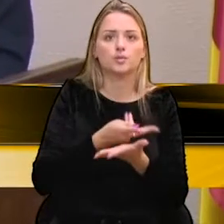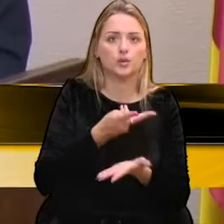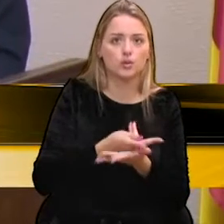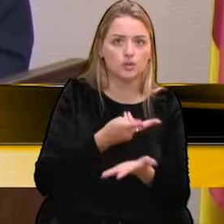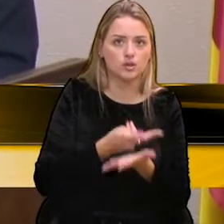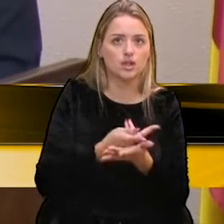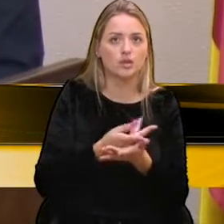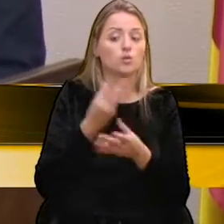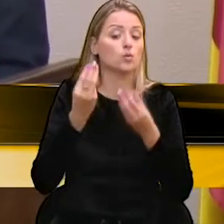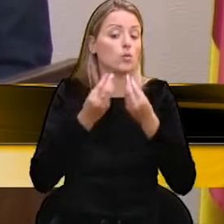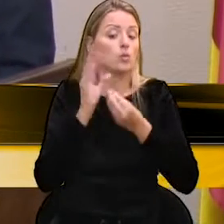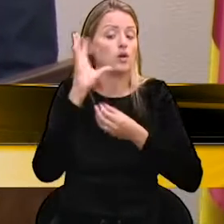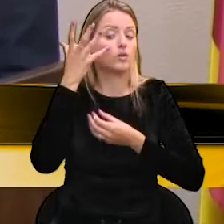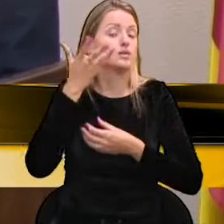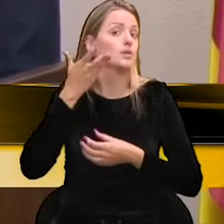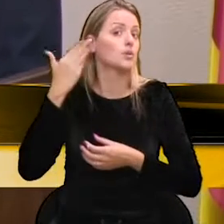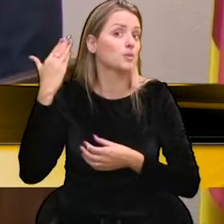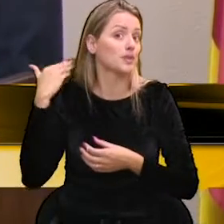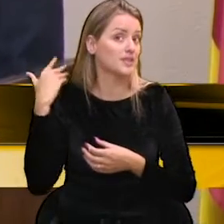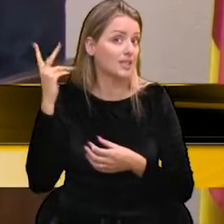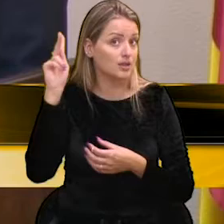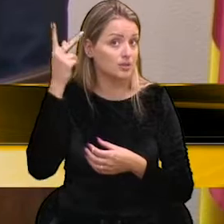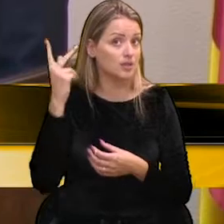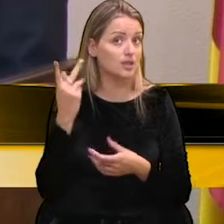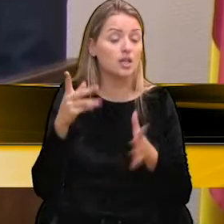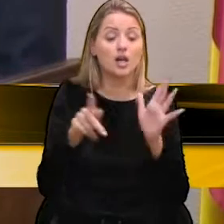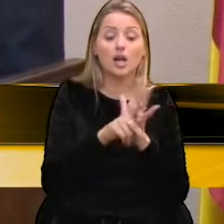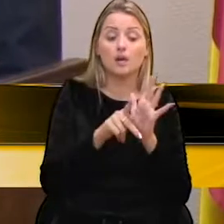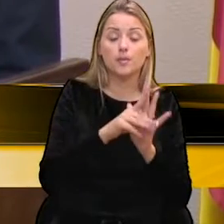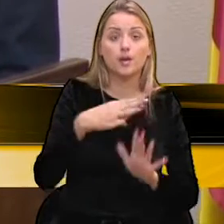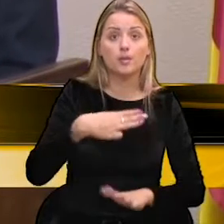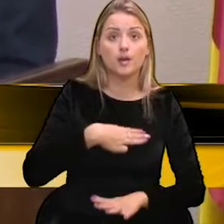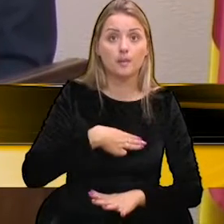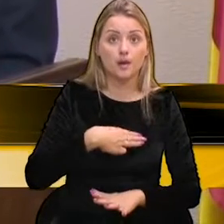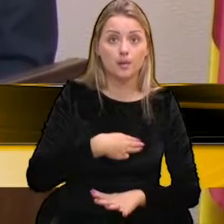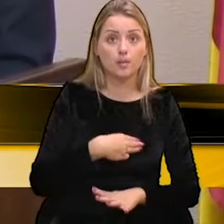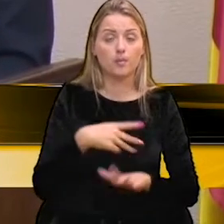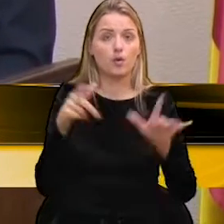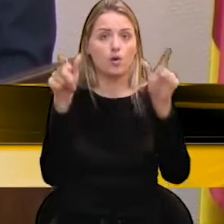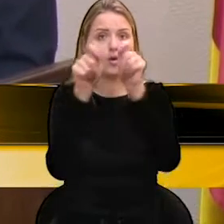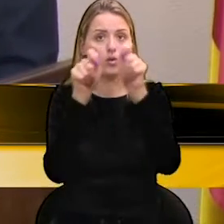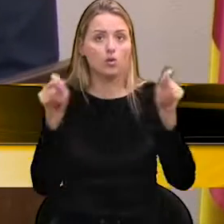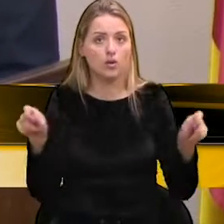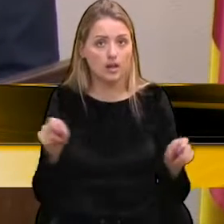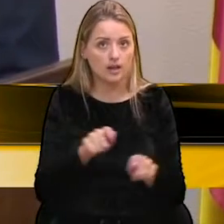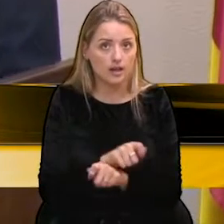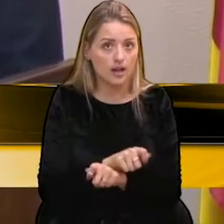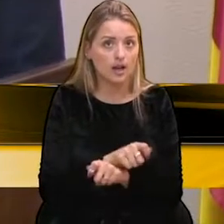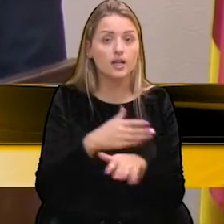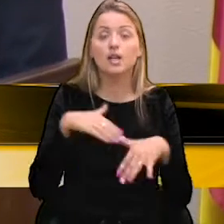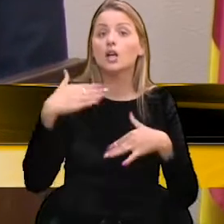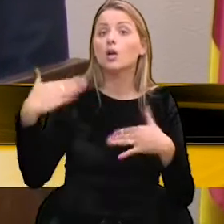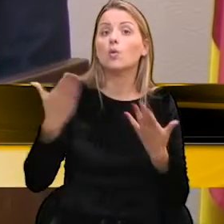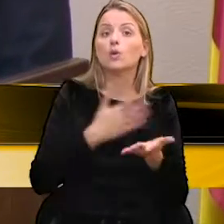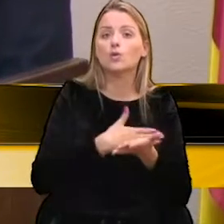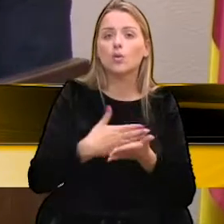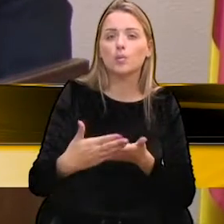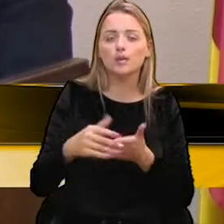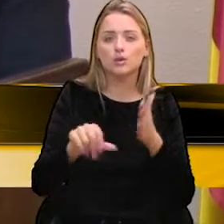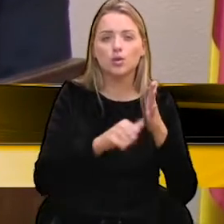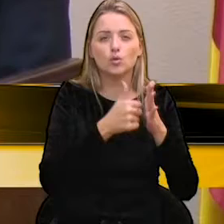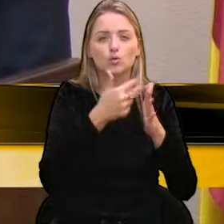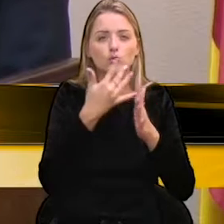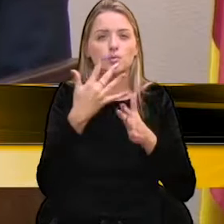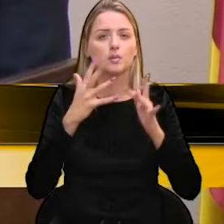seus antecedentes históricos, por exemplo, a própria Marco Polo, a Agrale, né, desde os primeiros tratores,